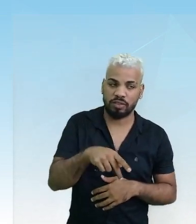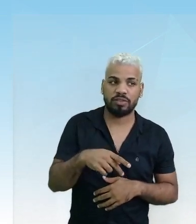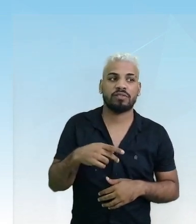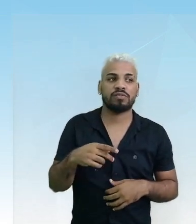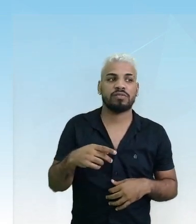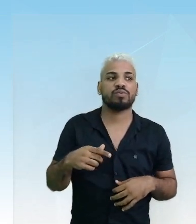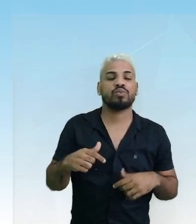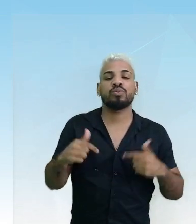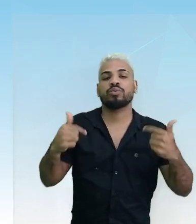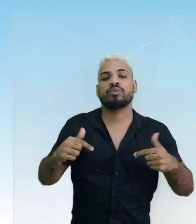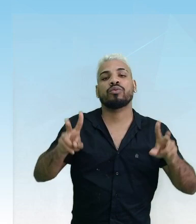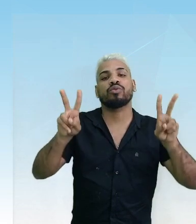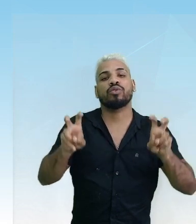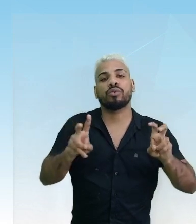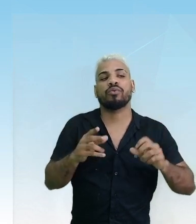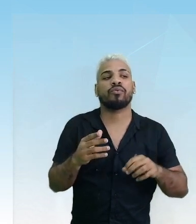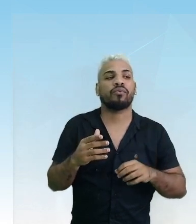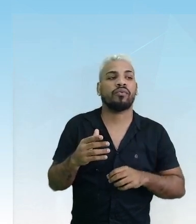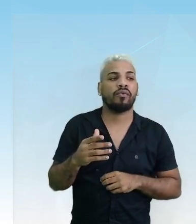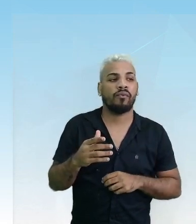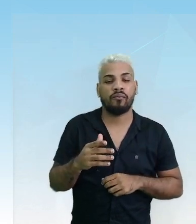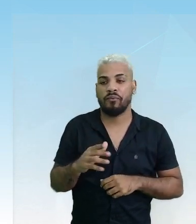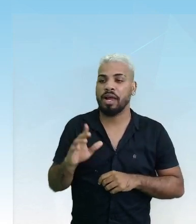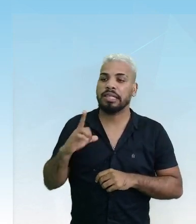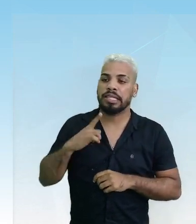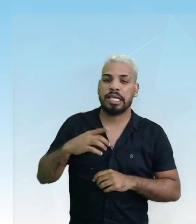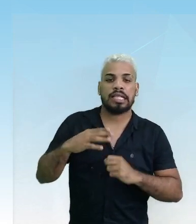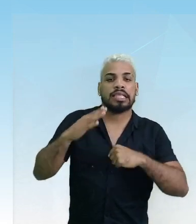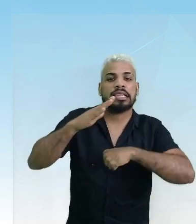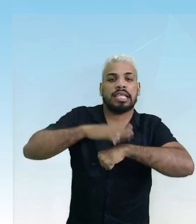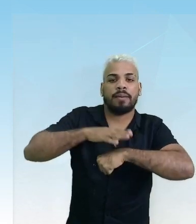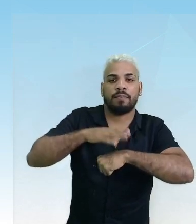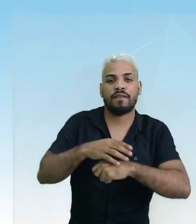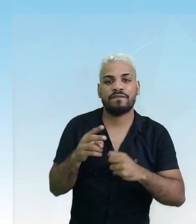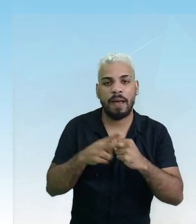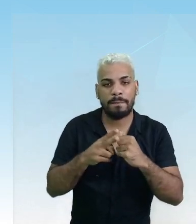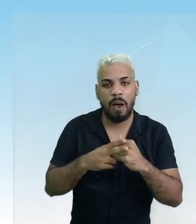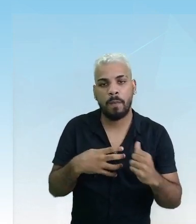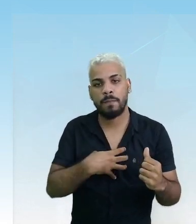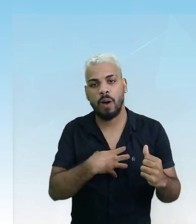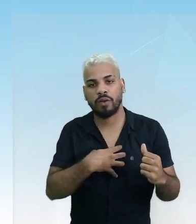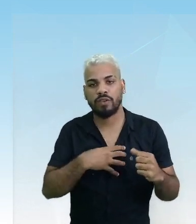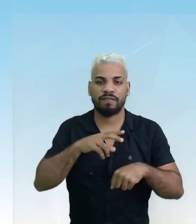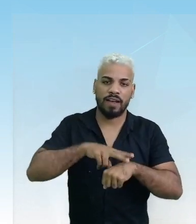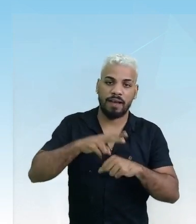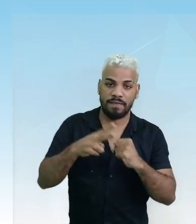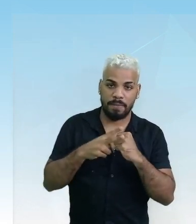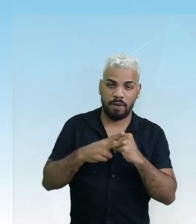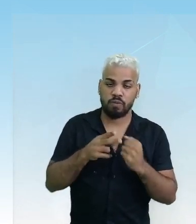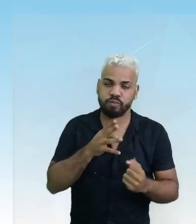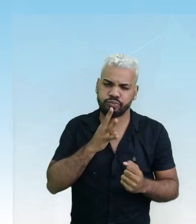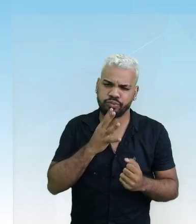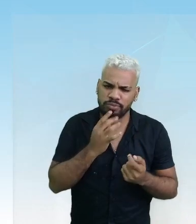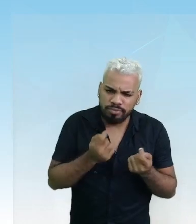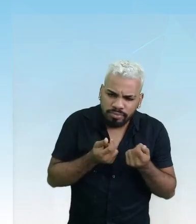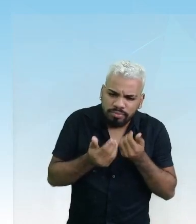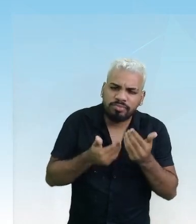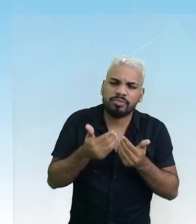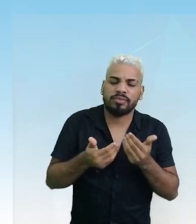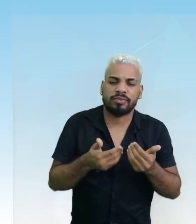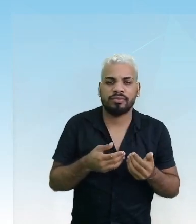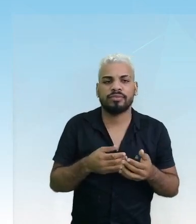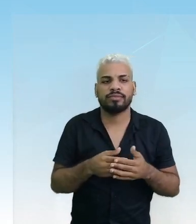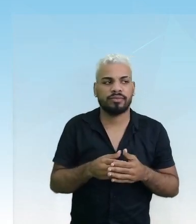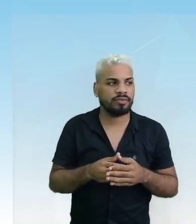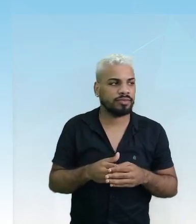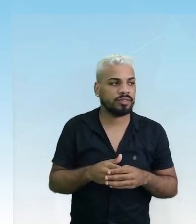um trabalho sobre os tempos e modos verbais? Certo? Para conhecer mais um pouco este assunto, para adentrar